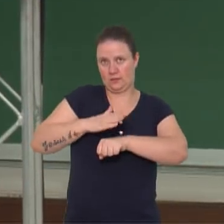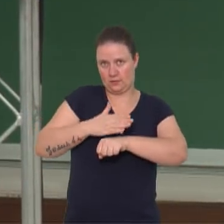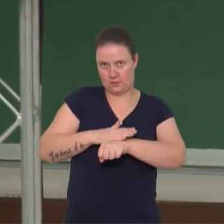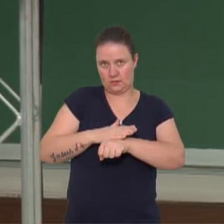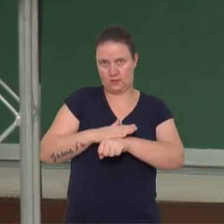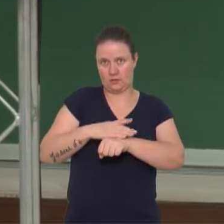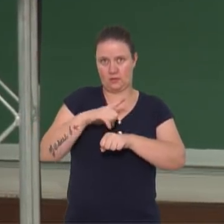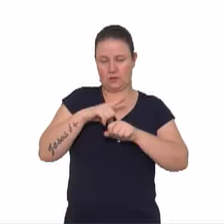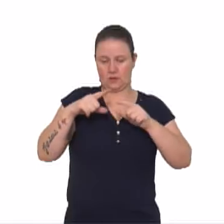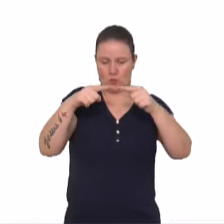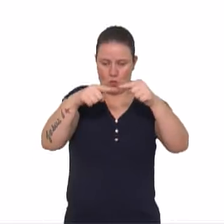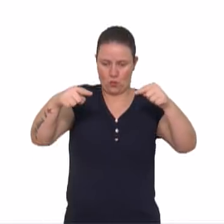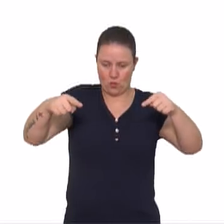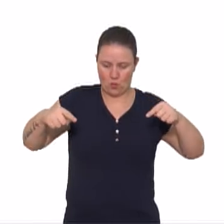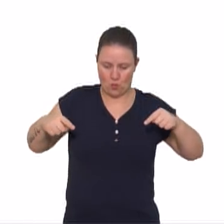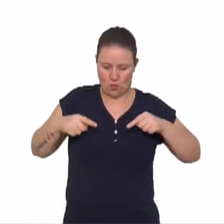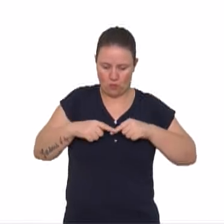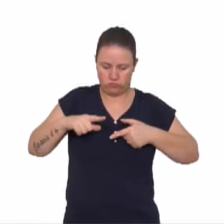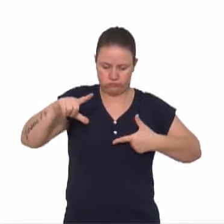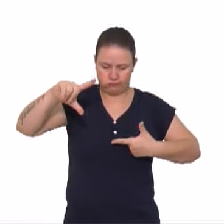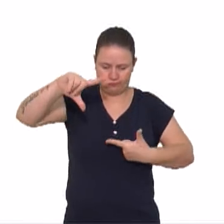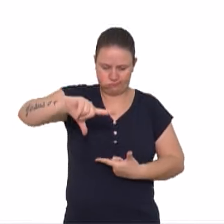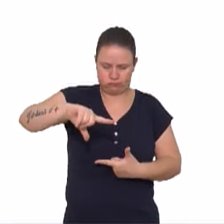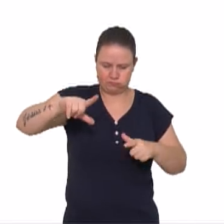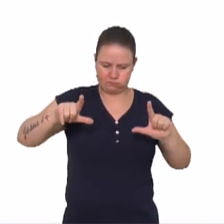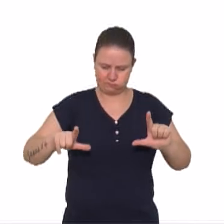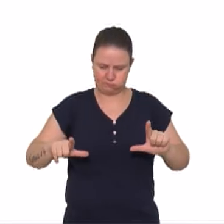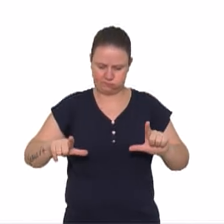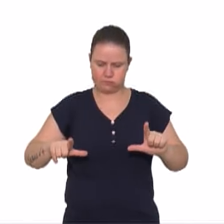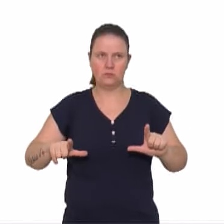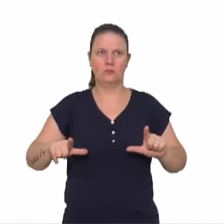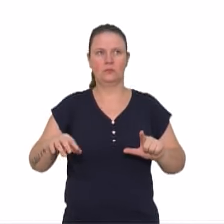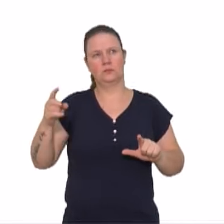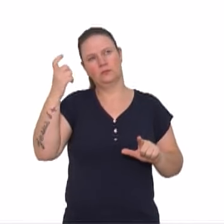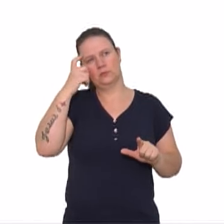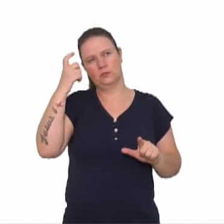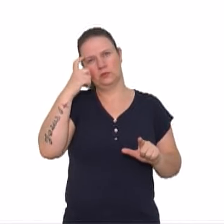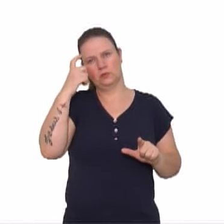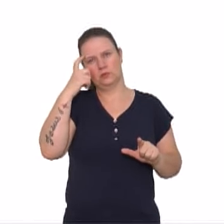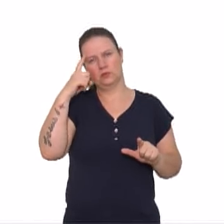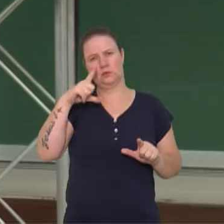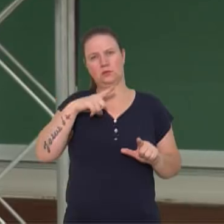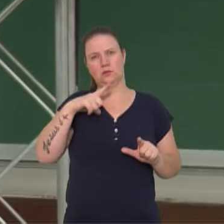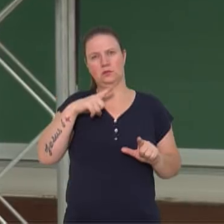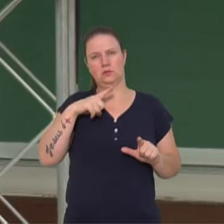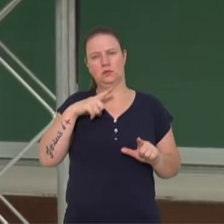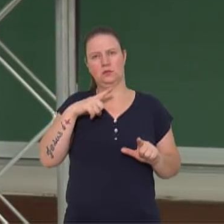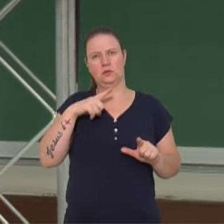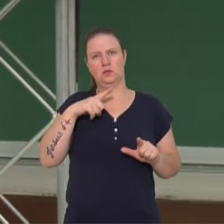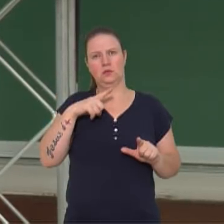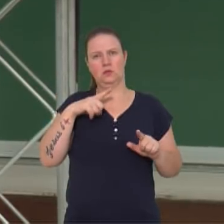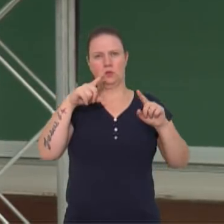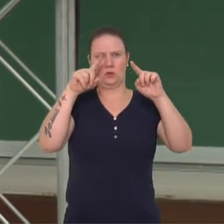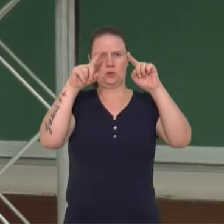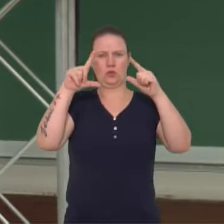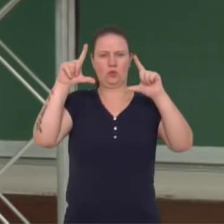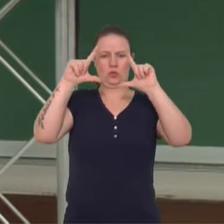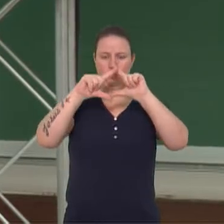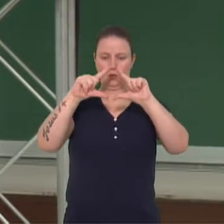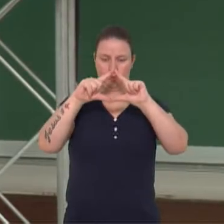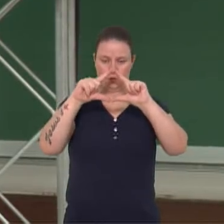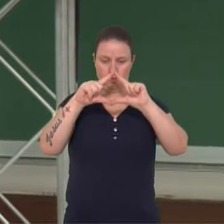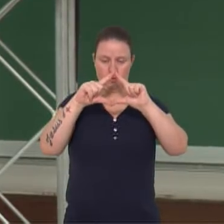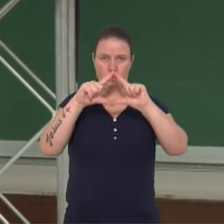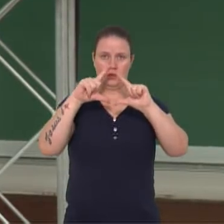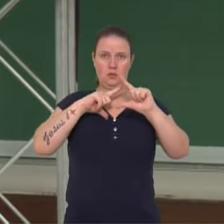uma lajota hexagonal. Vamos pensar nos polígonos. Eu tenho o triângulo,